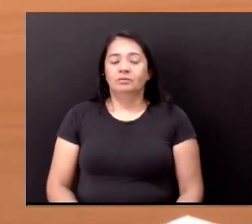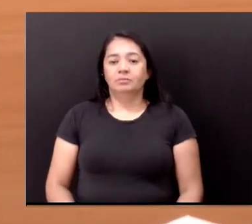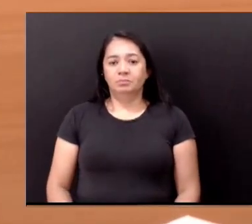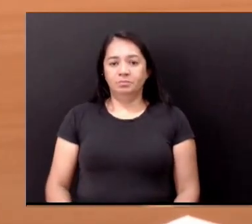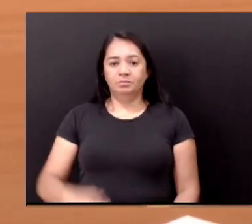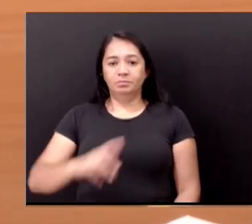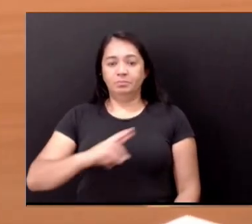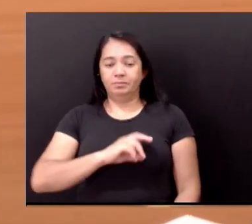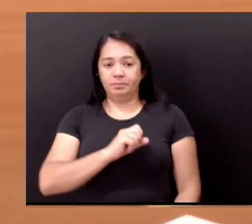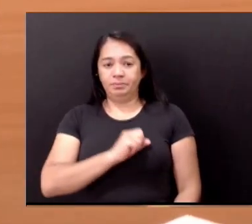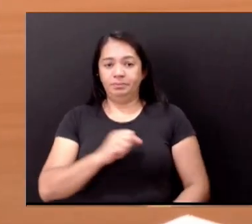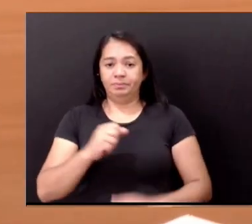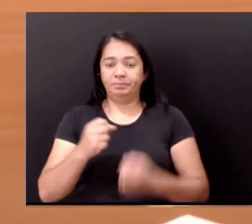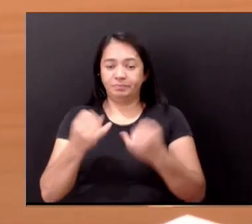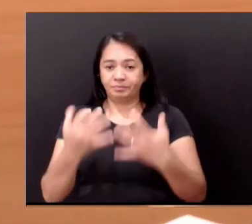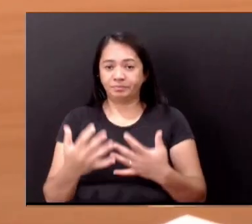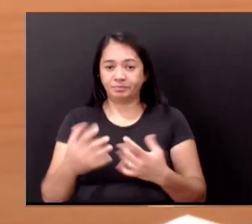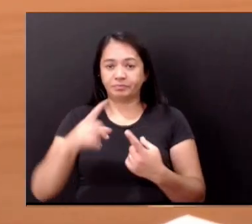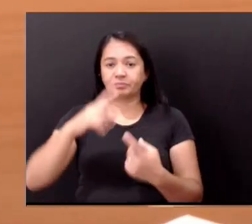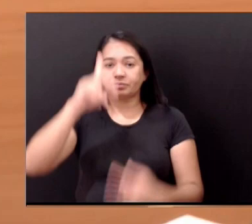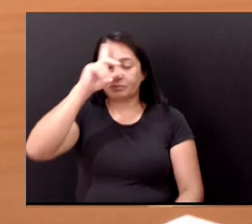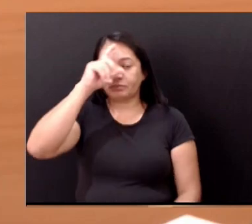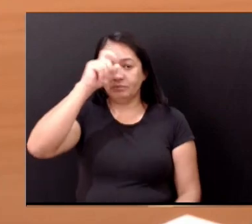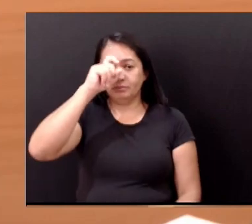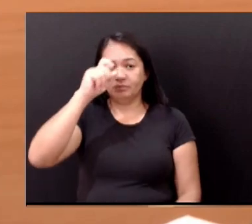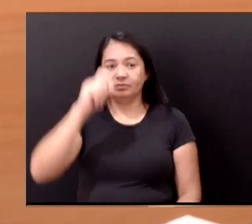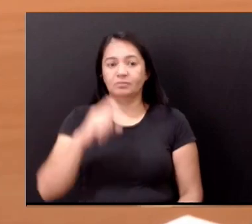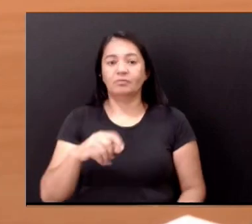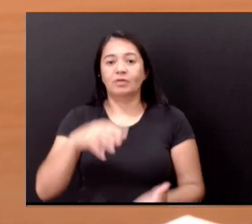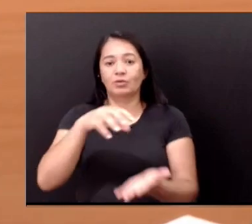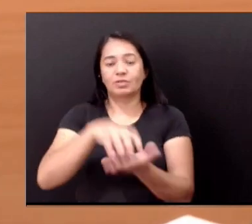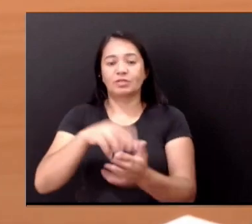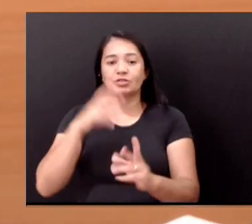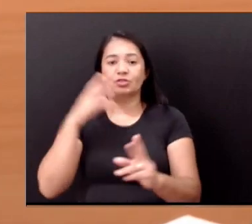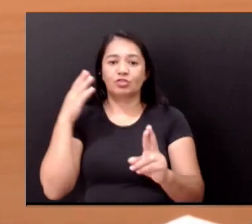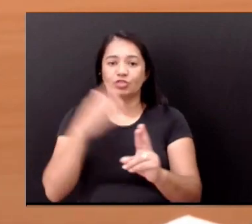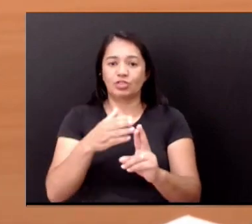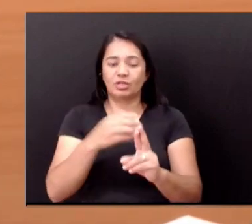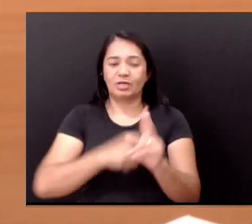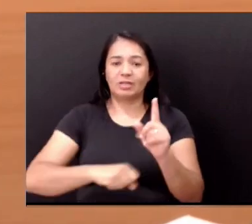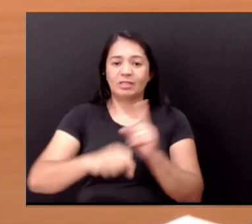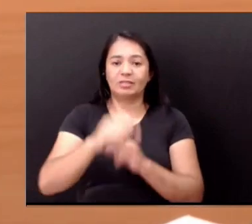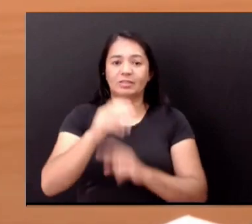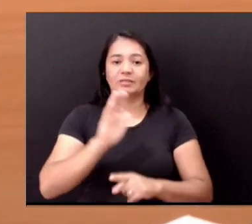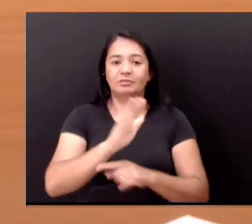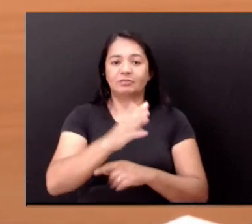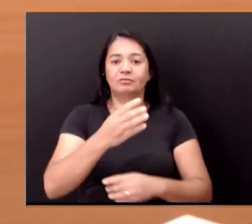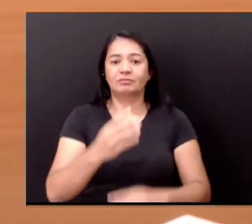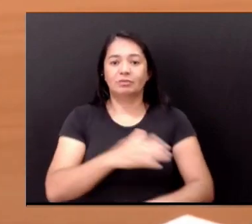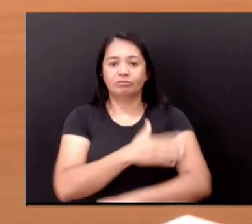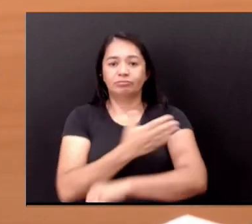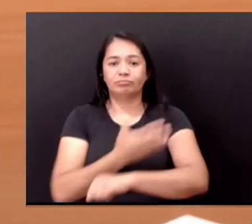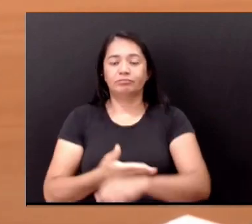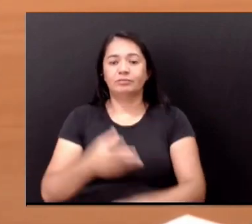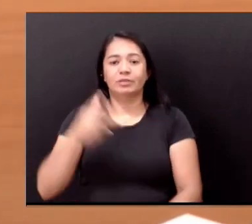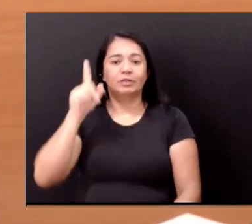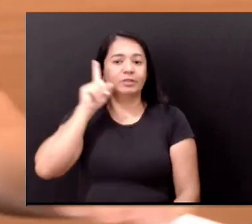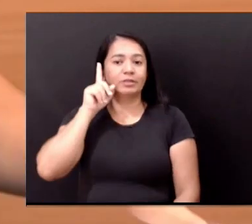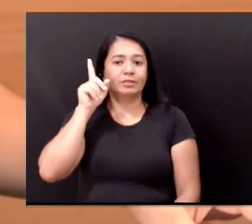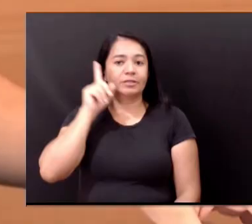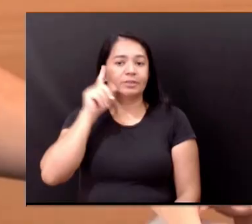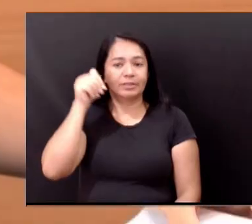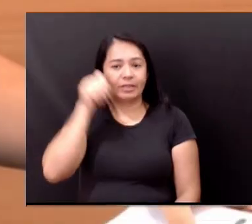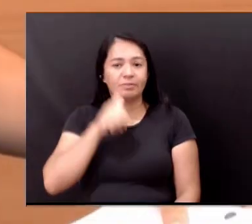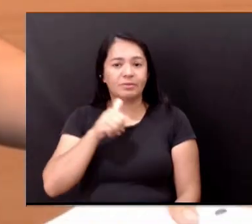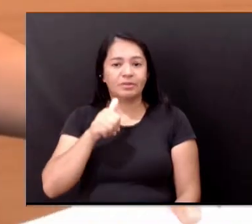Dr. Pedro Serafim Neto o Centro de Referência de Assistência Integral da Mulher do município de Campinas. Como relator,